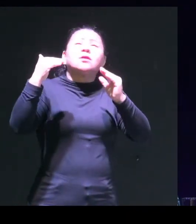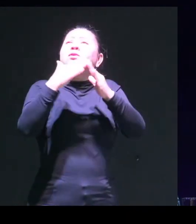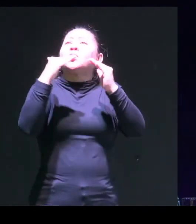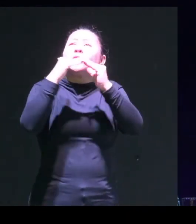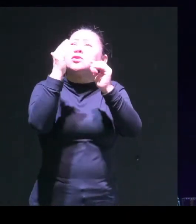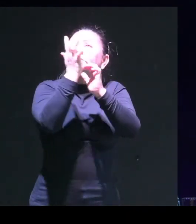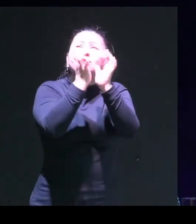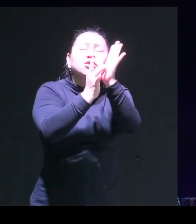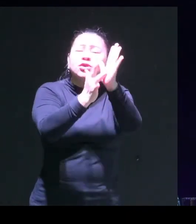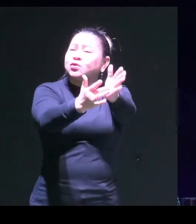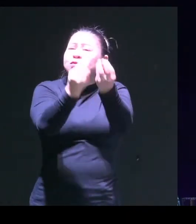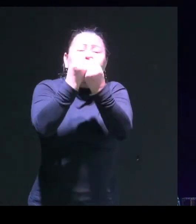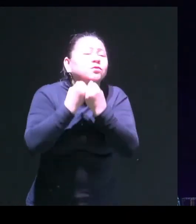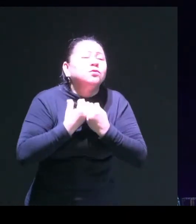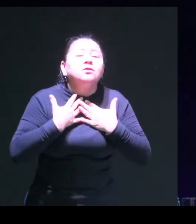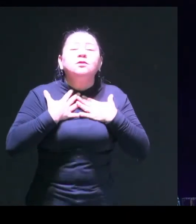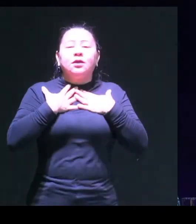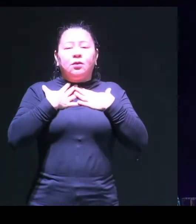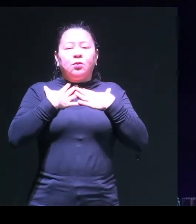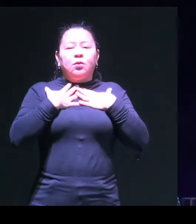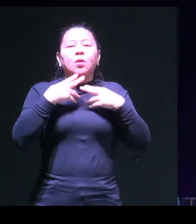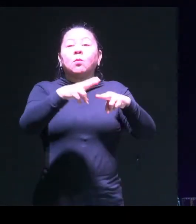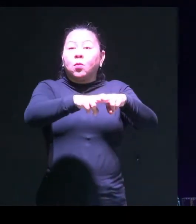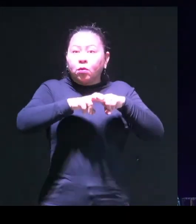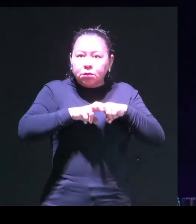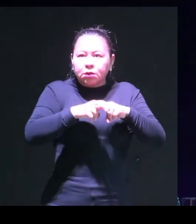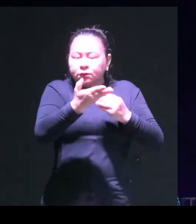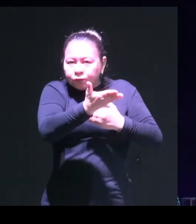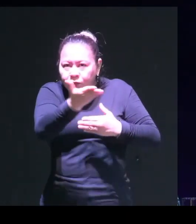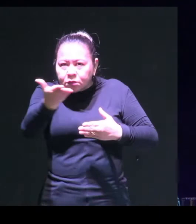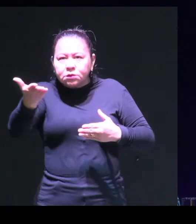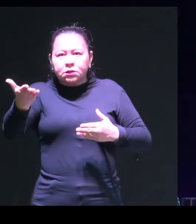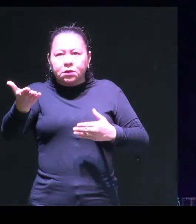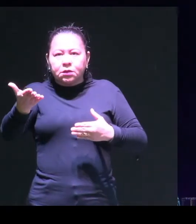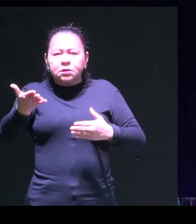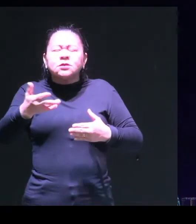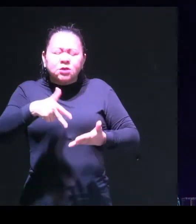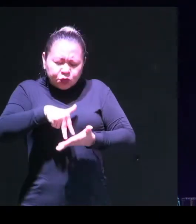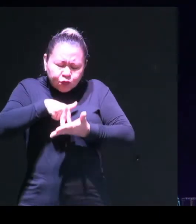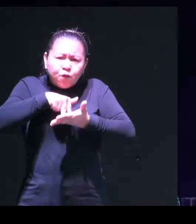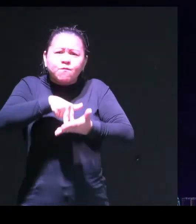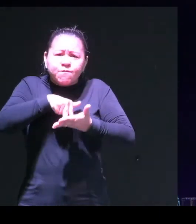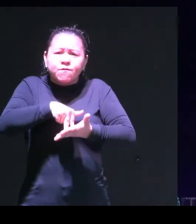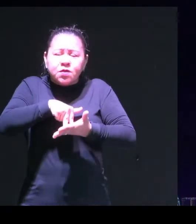de nosso Senhor Jesus Cristo. Portanto, meus amados irmãos, sejam